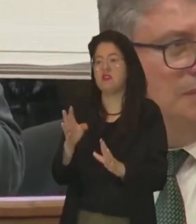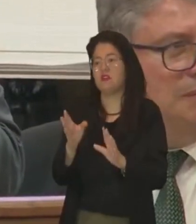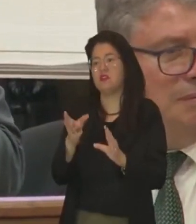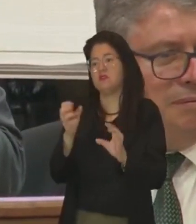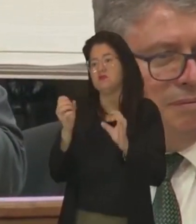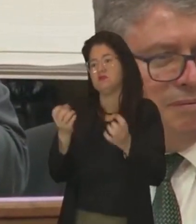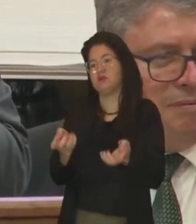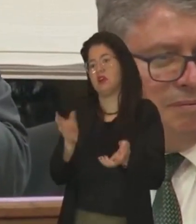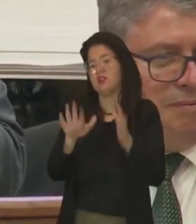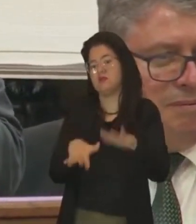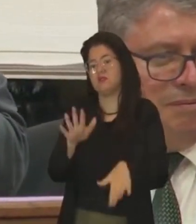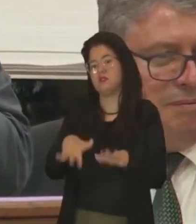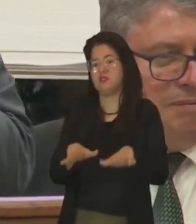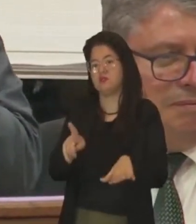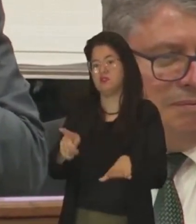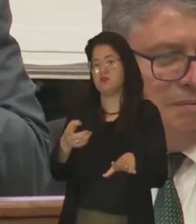missionária?